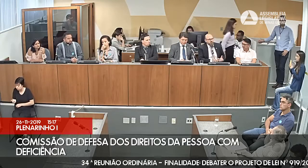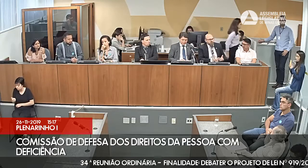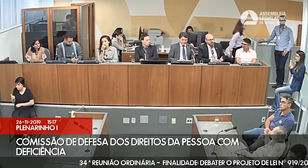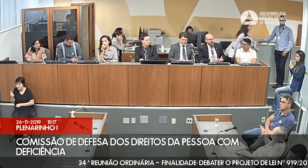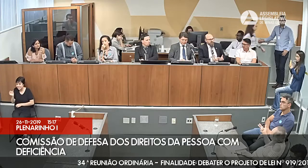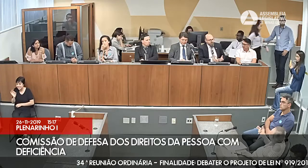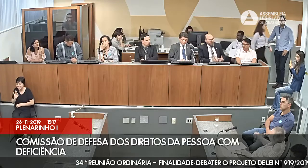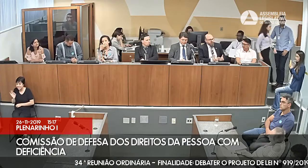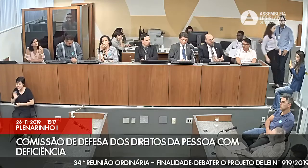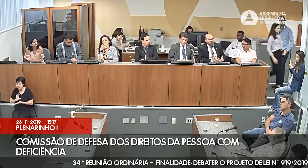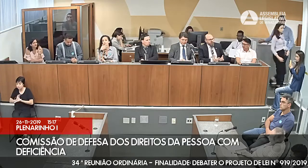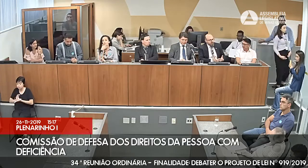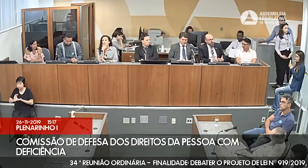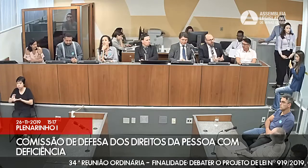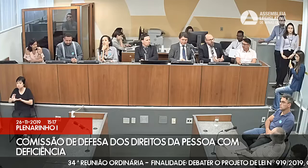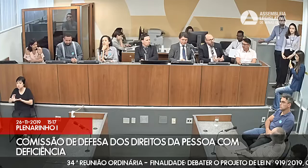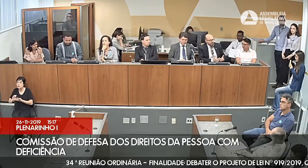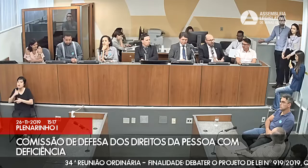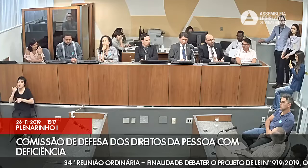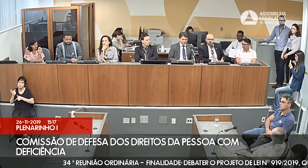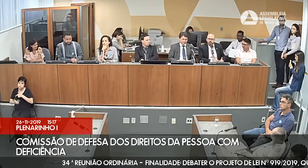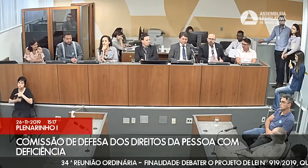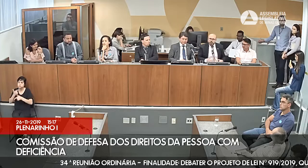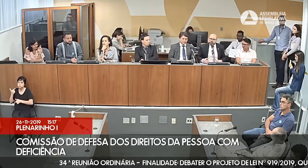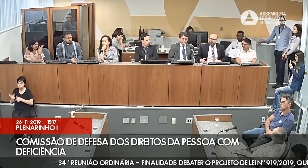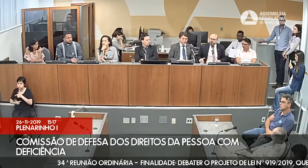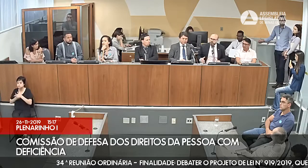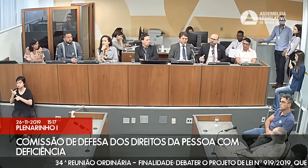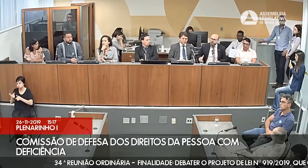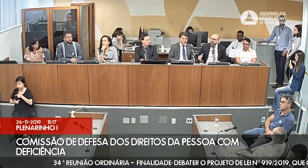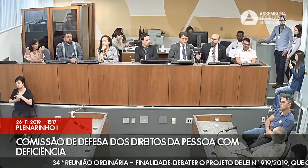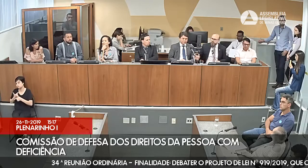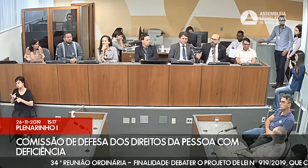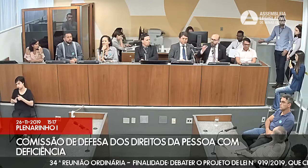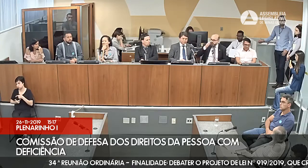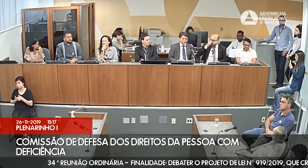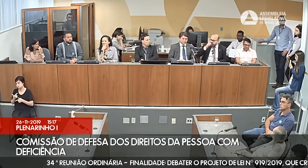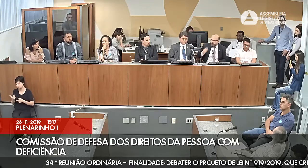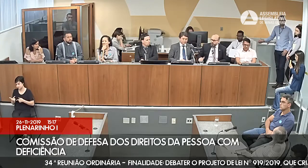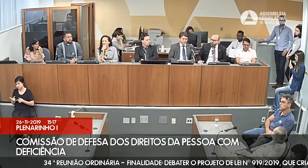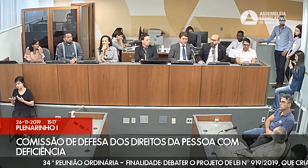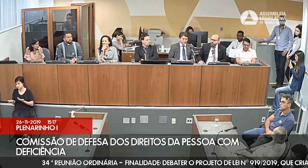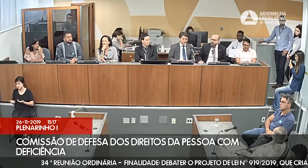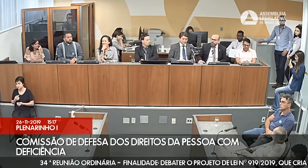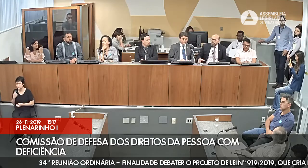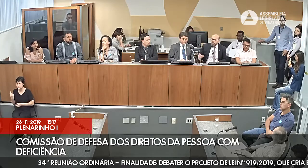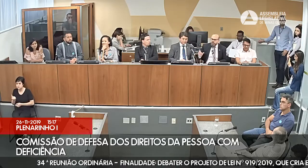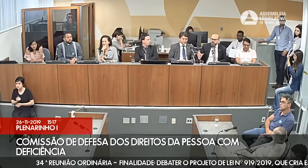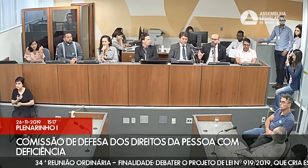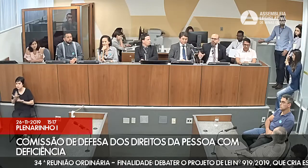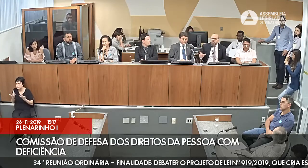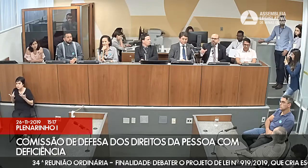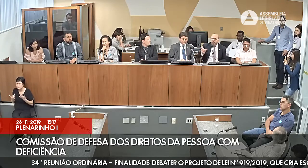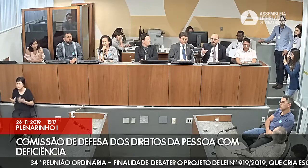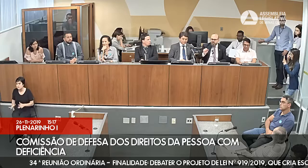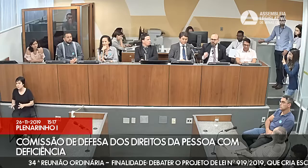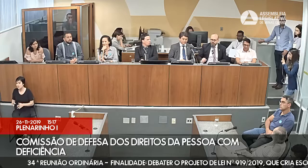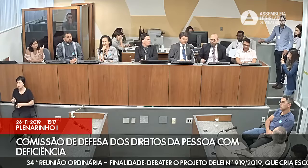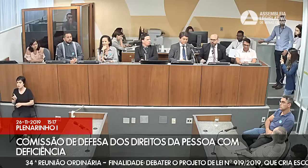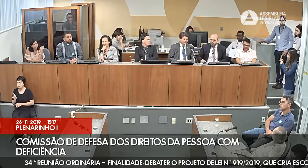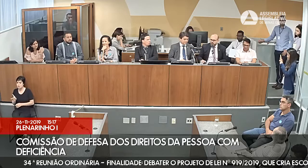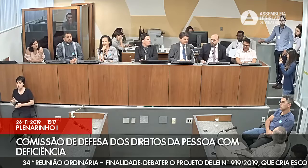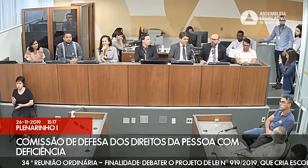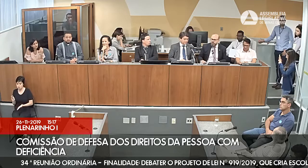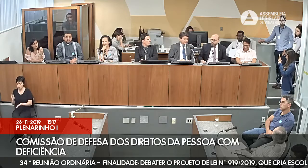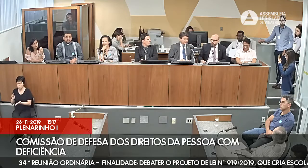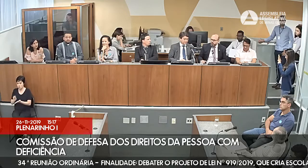nós vamos continuar debatendo isso aqui durante muito e muito tempo. Porque nós não queremos apenas que seja implantada a aula